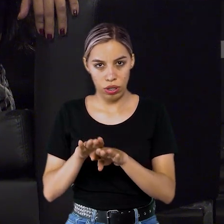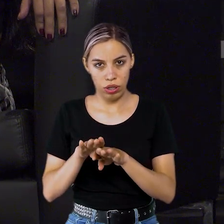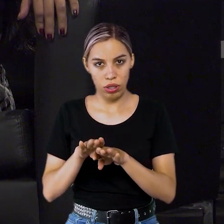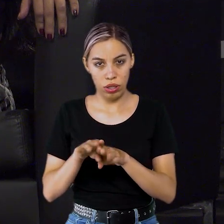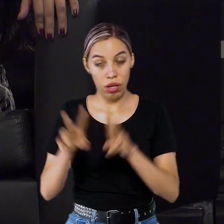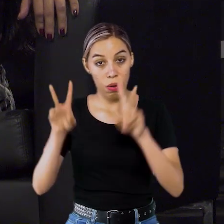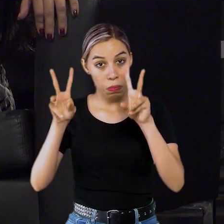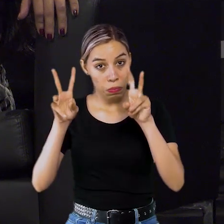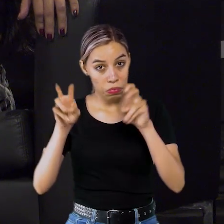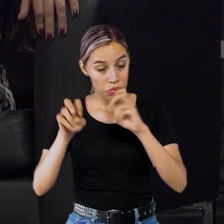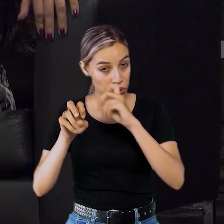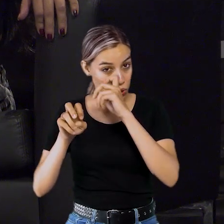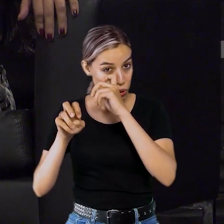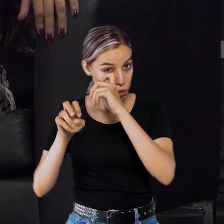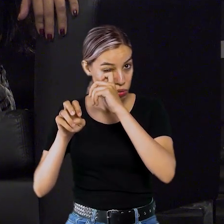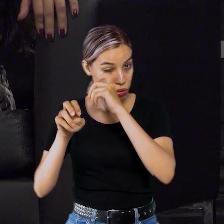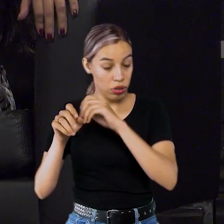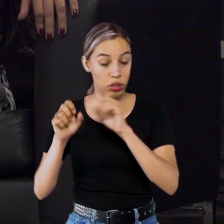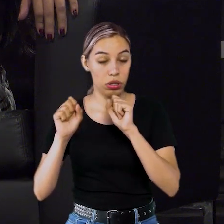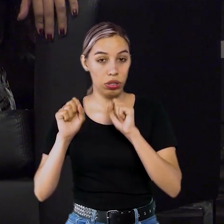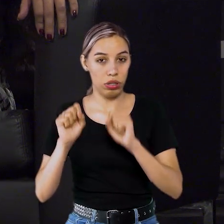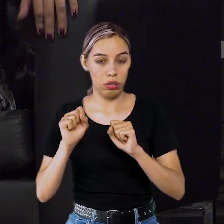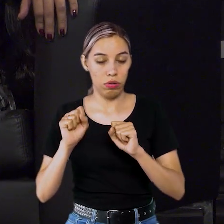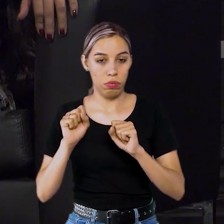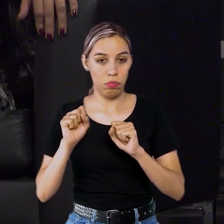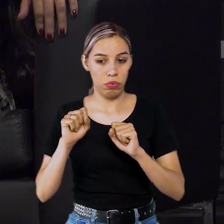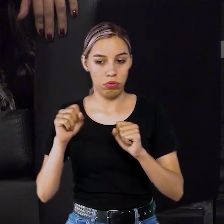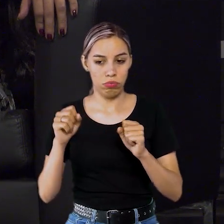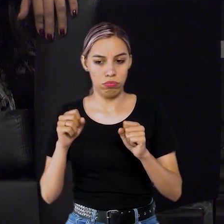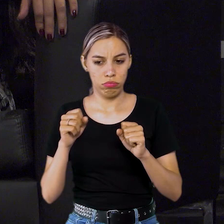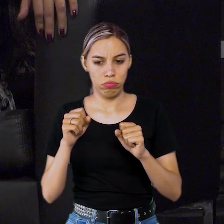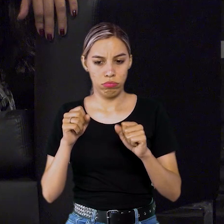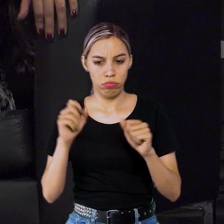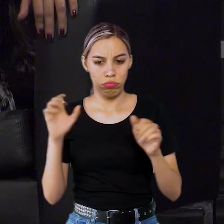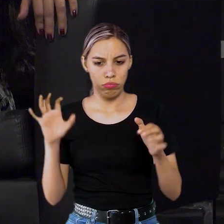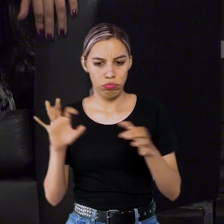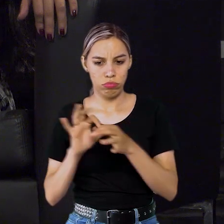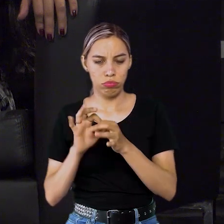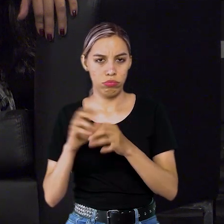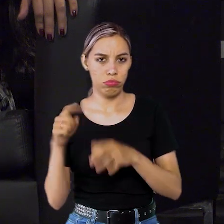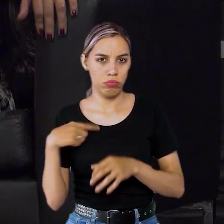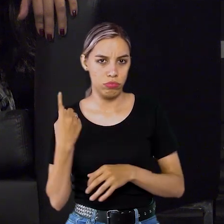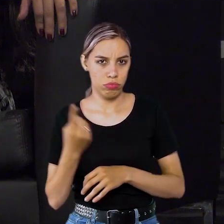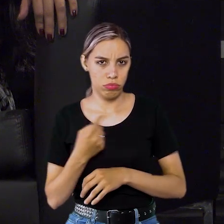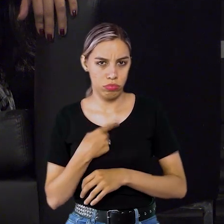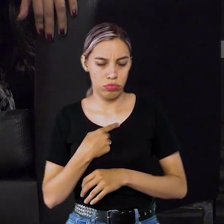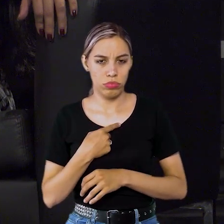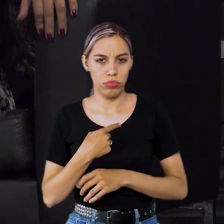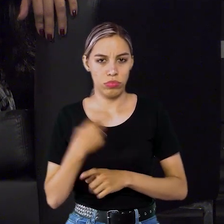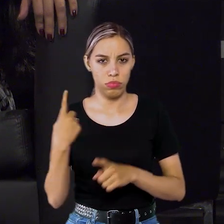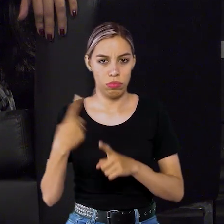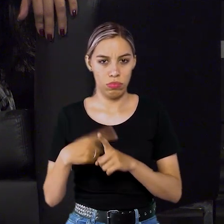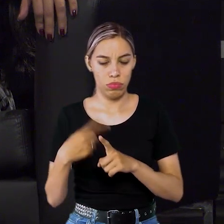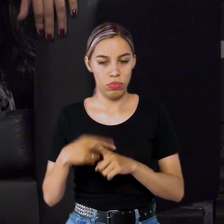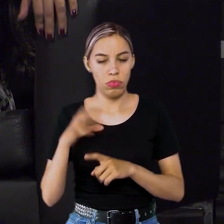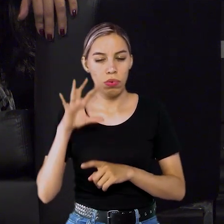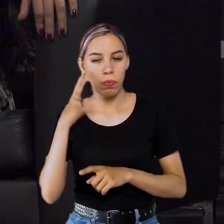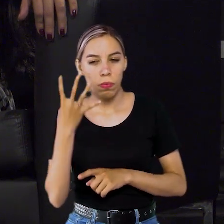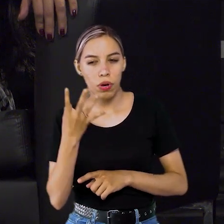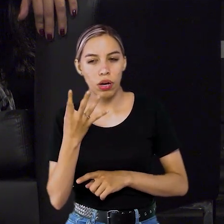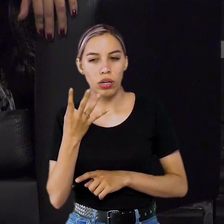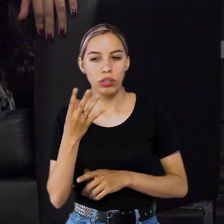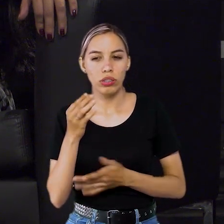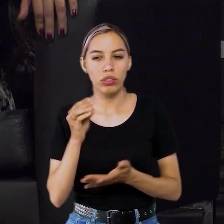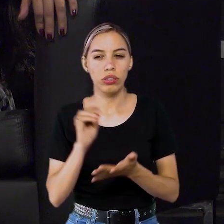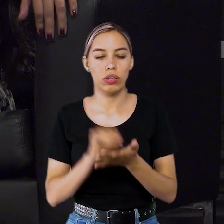um tema que pode nos unificar mesmo, né? Porque acho que é isso, muitas vezes, que